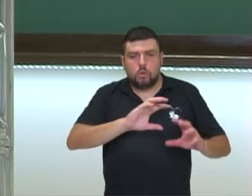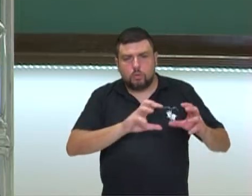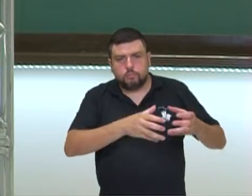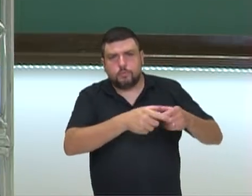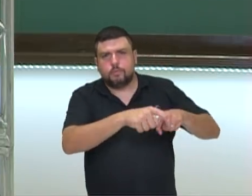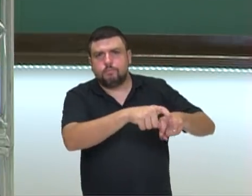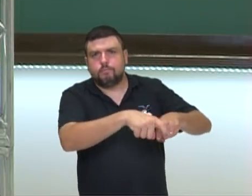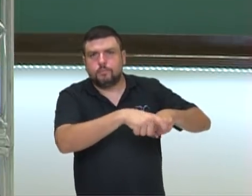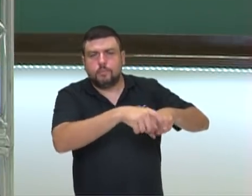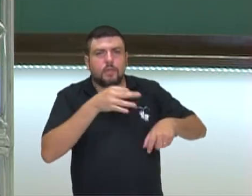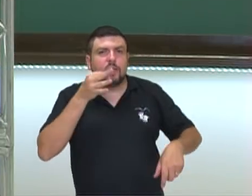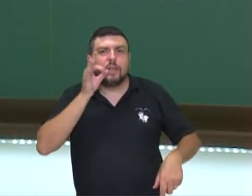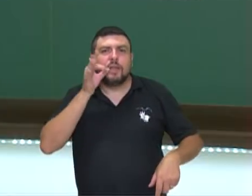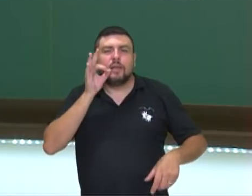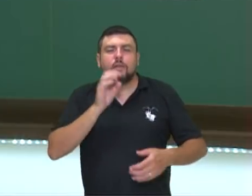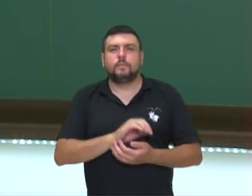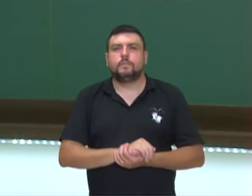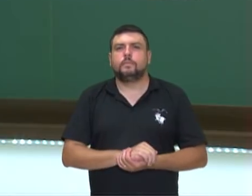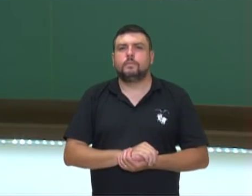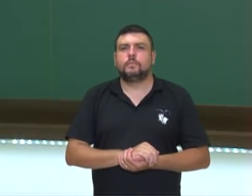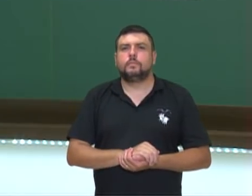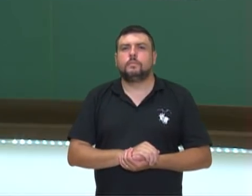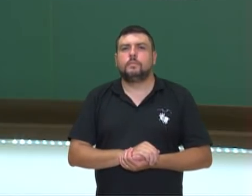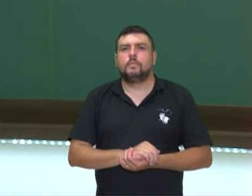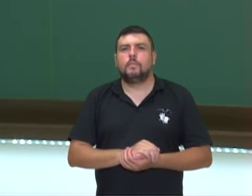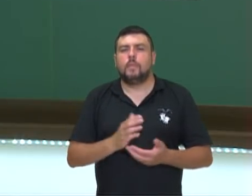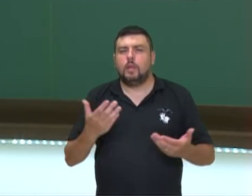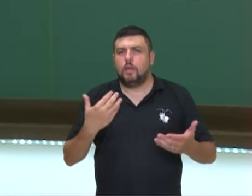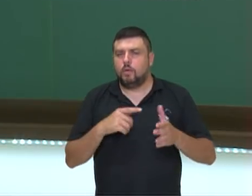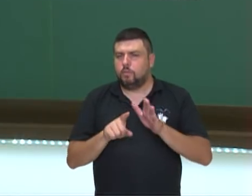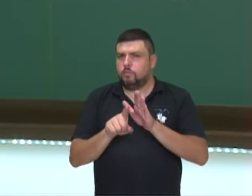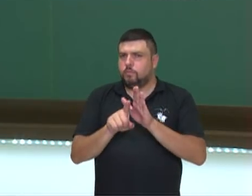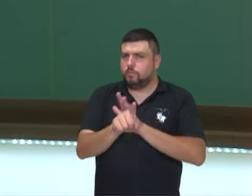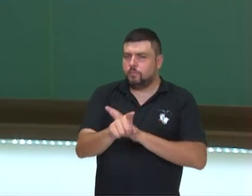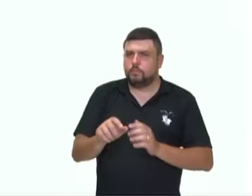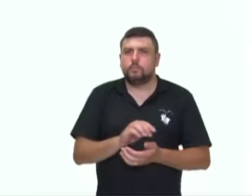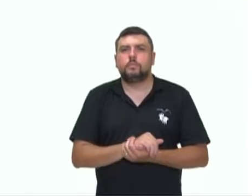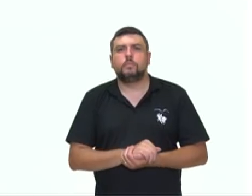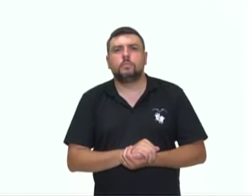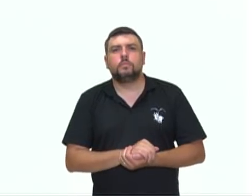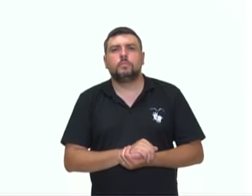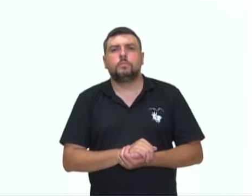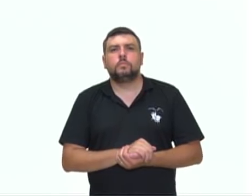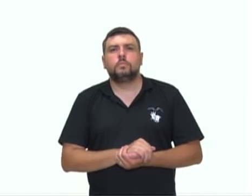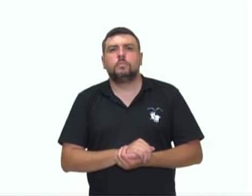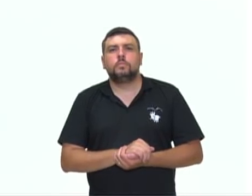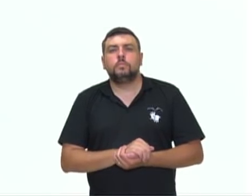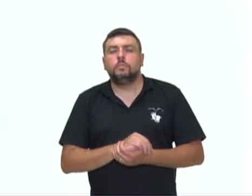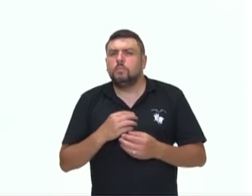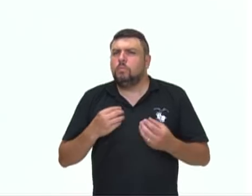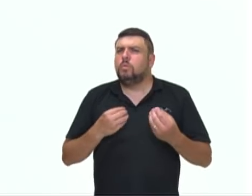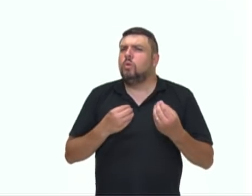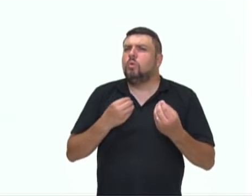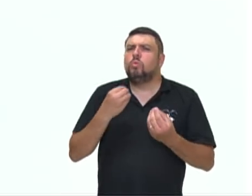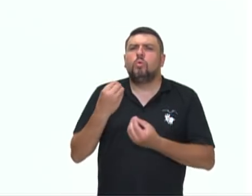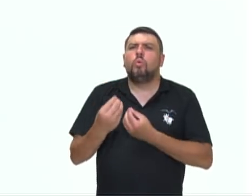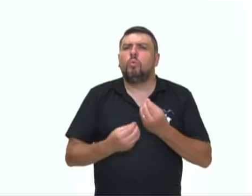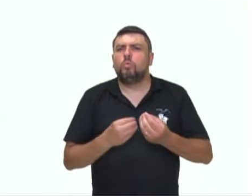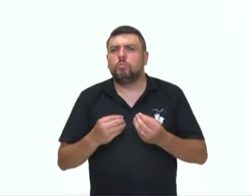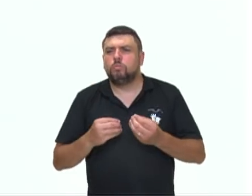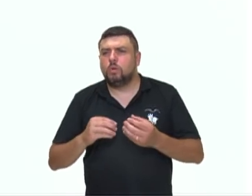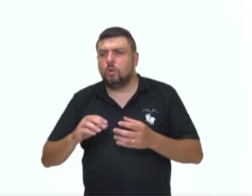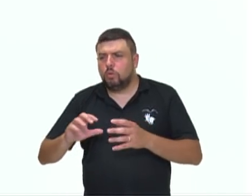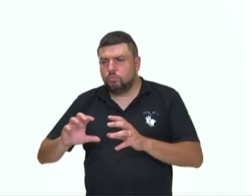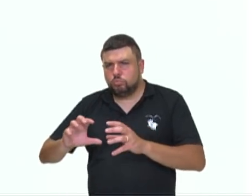cafeicultores. Então, uma pergunta para você, para a gente continuar esse assunto. Como também eram chamados os grandes